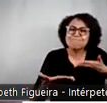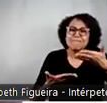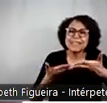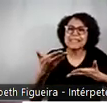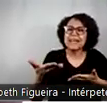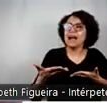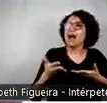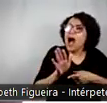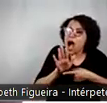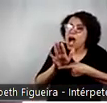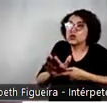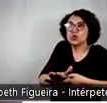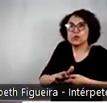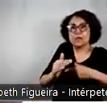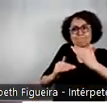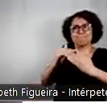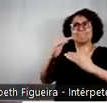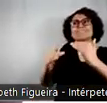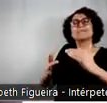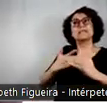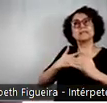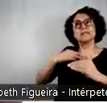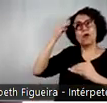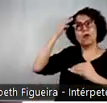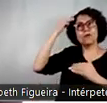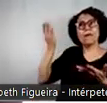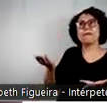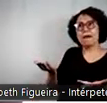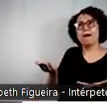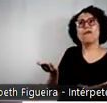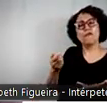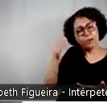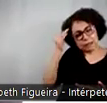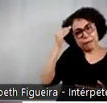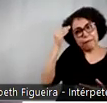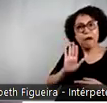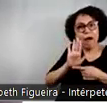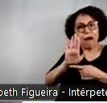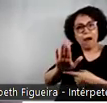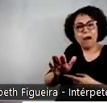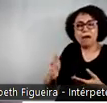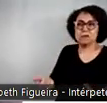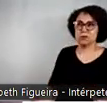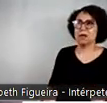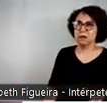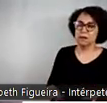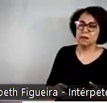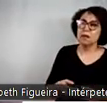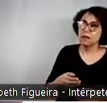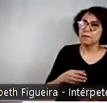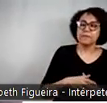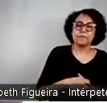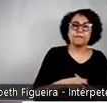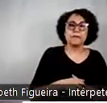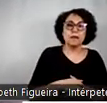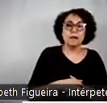saúde mental, mapear quais são as demandas, né, dessa pessoa, né, porque às vezes o fato, né, de não ter